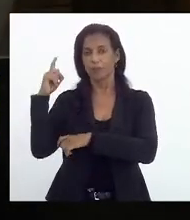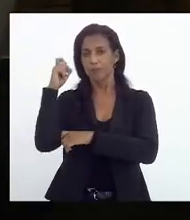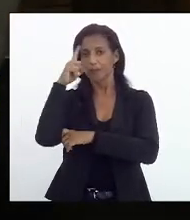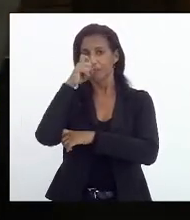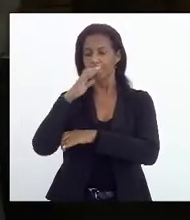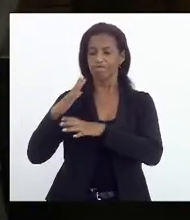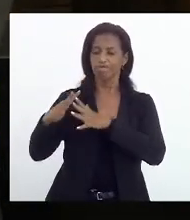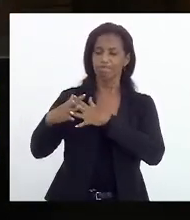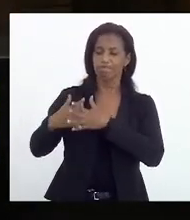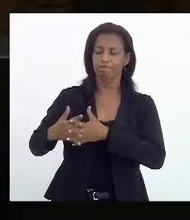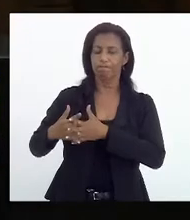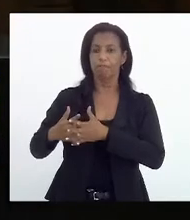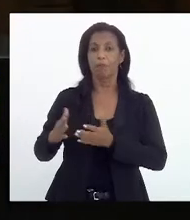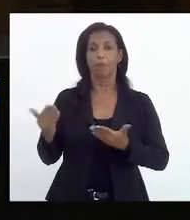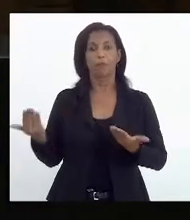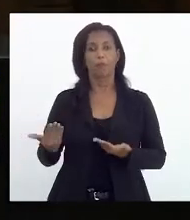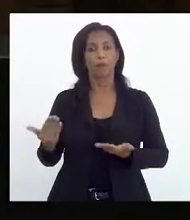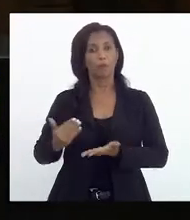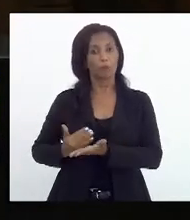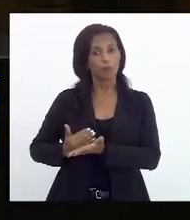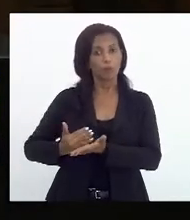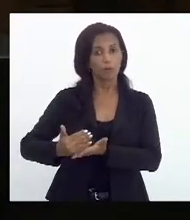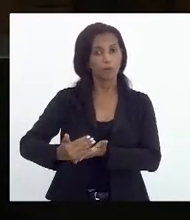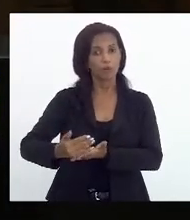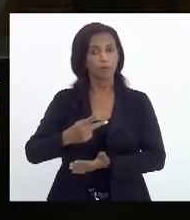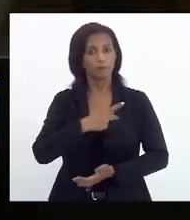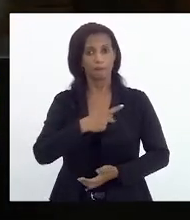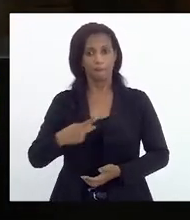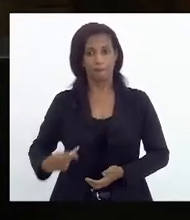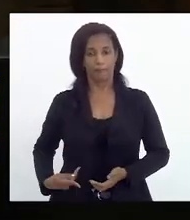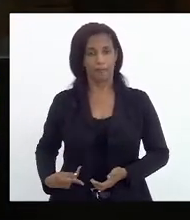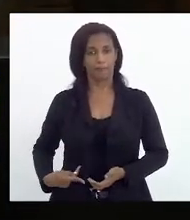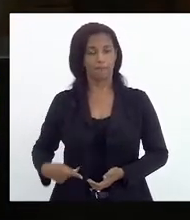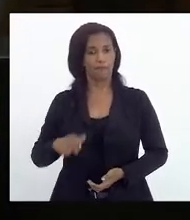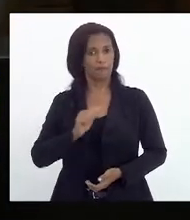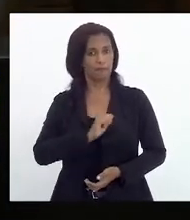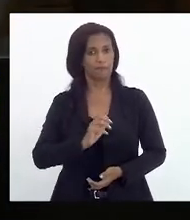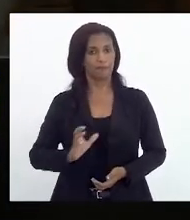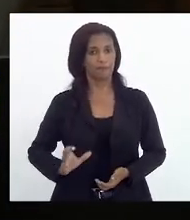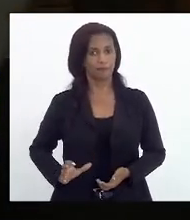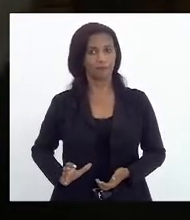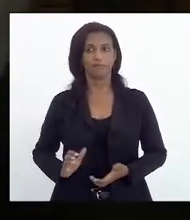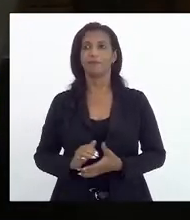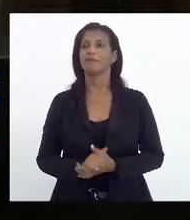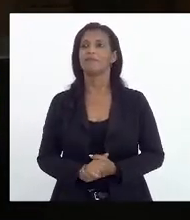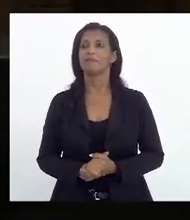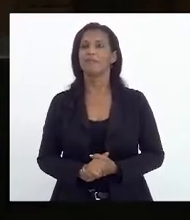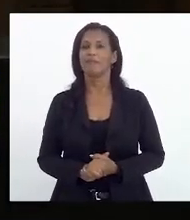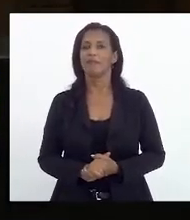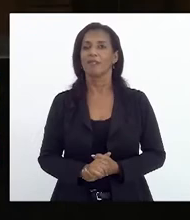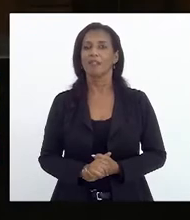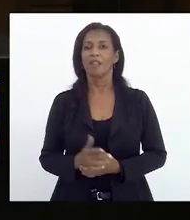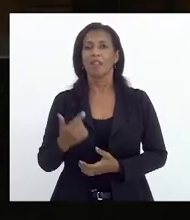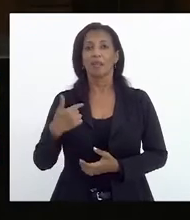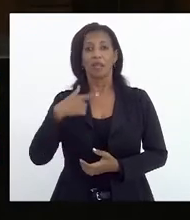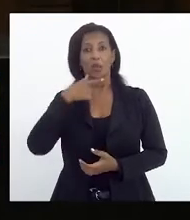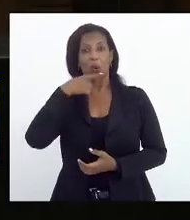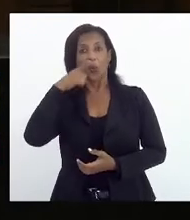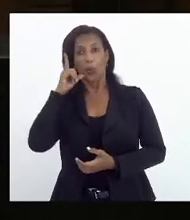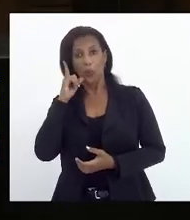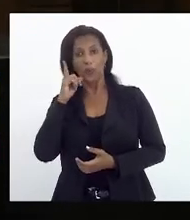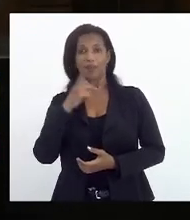porque a partir de hoje o presidente André Ceciliano que presidiu os trabalhos